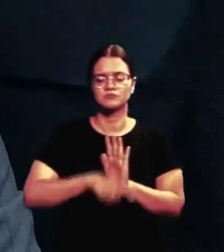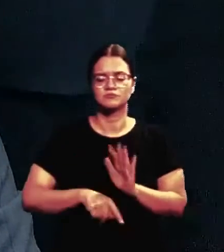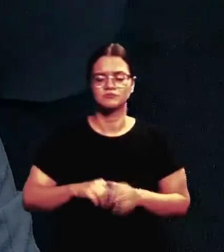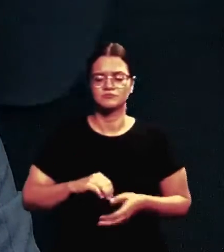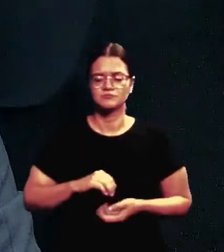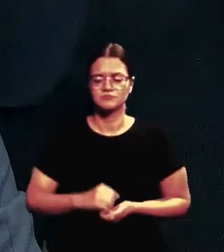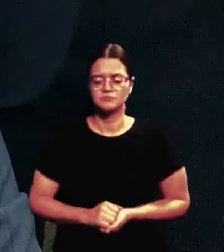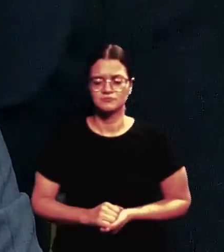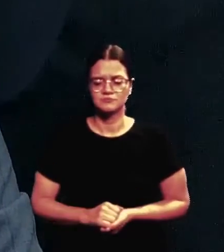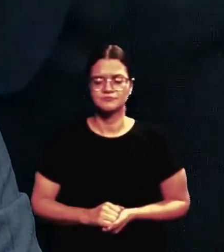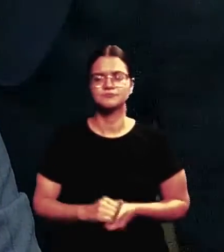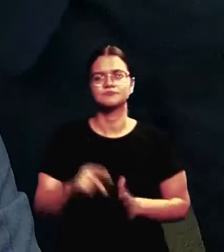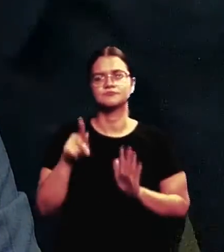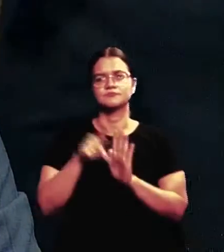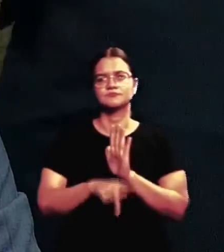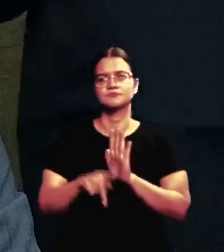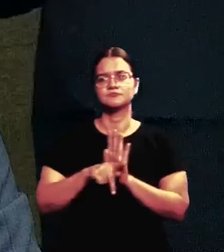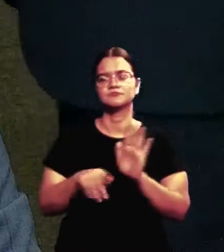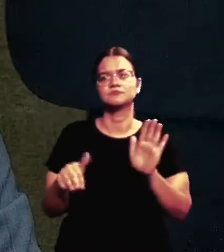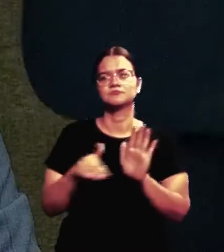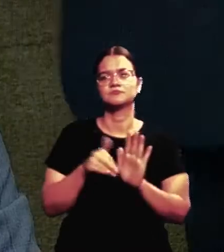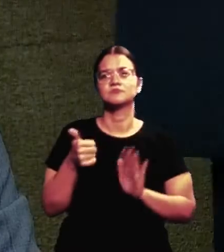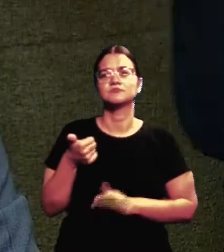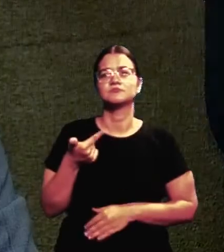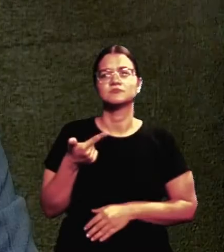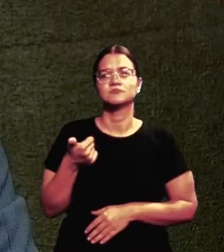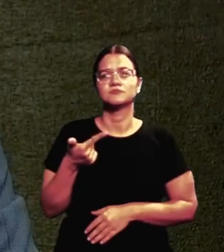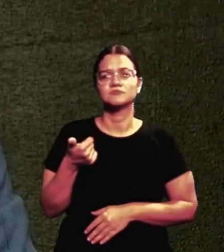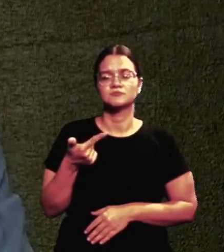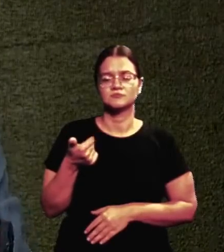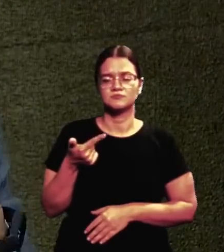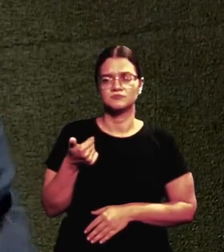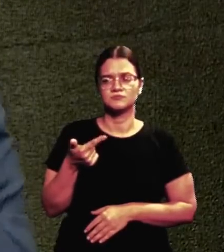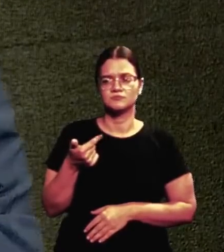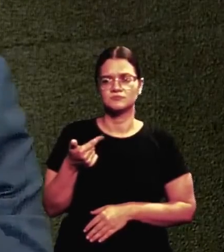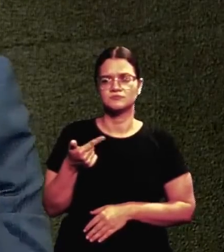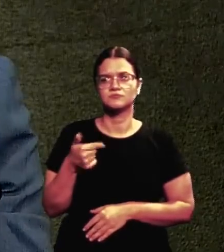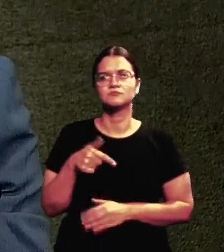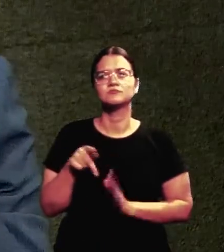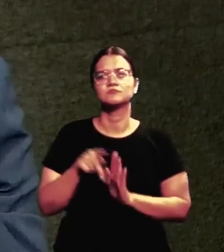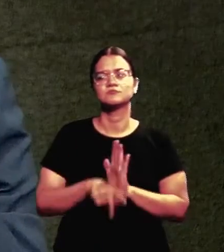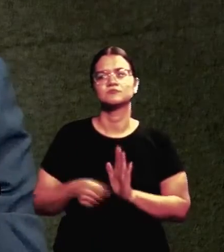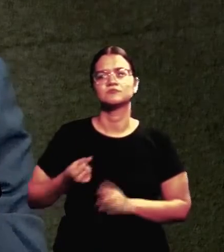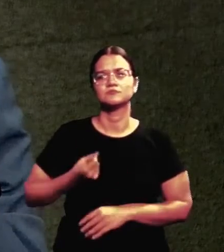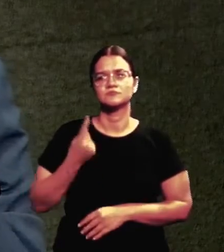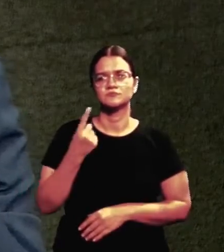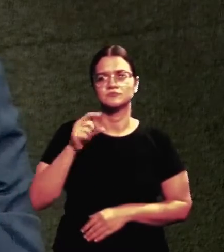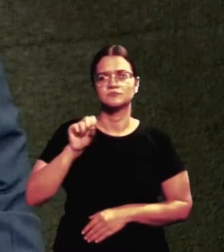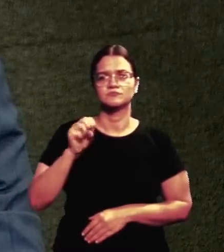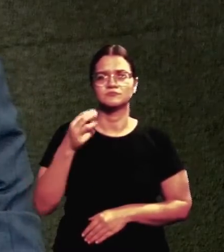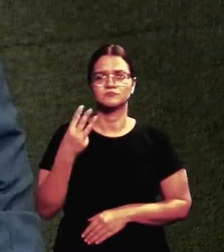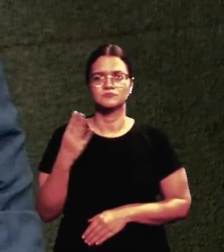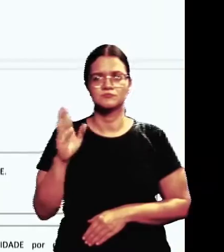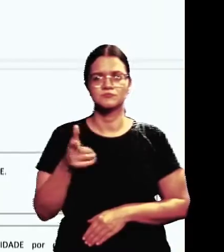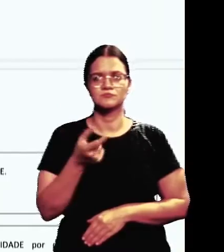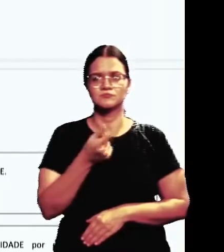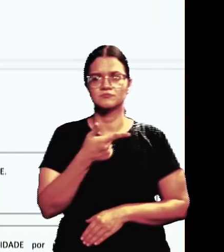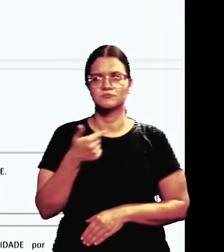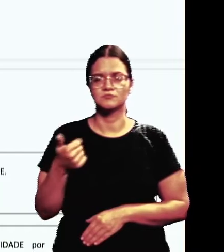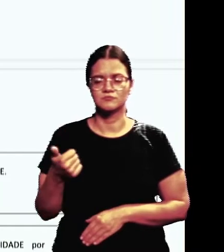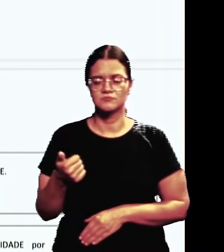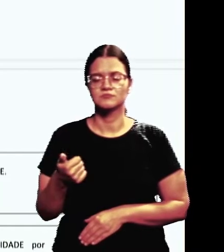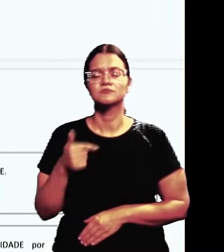Então, projeto de item 12 da pauta, projeto número